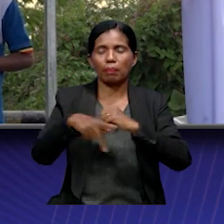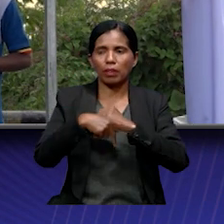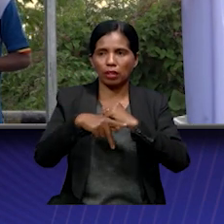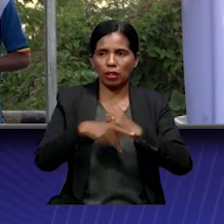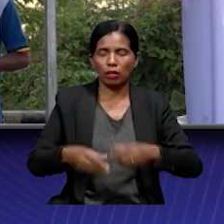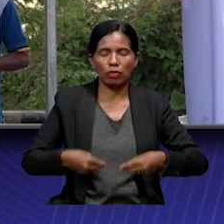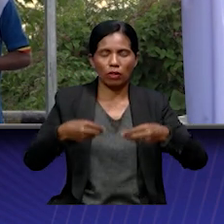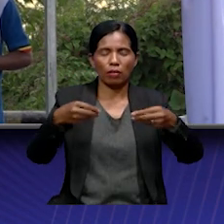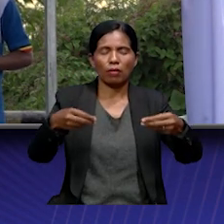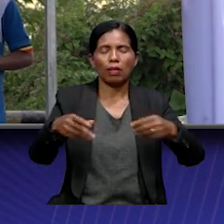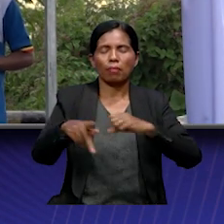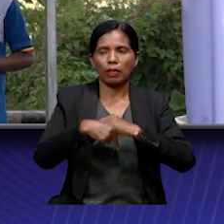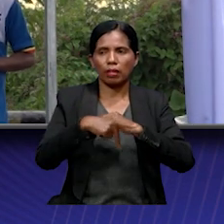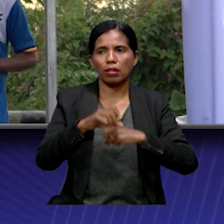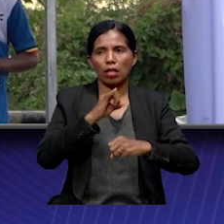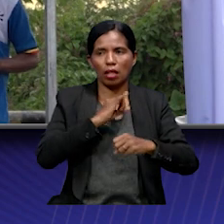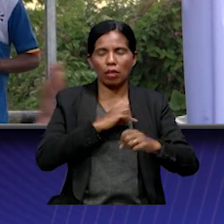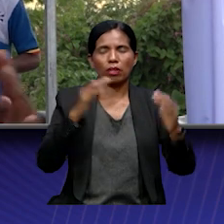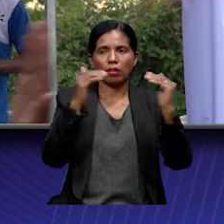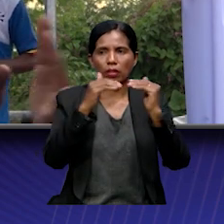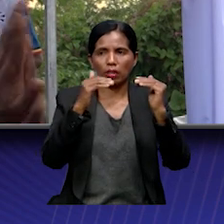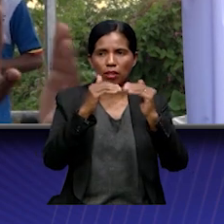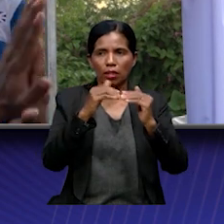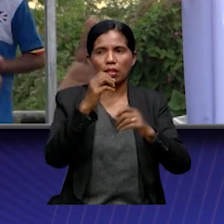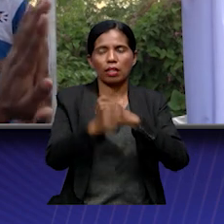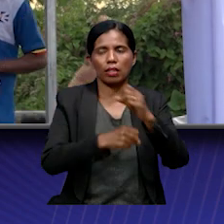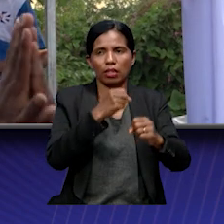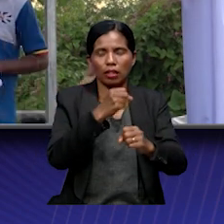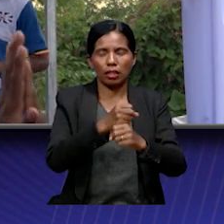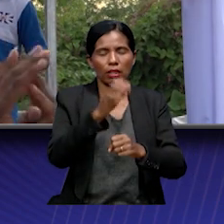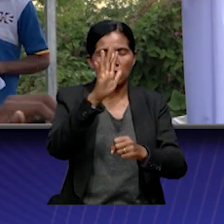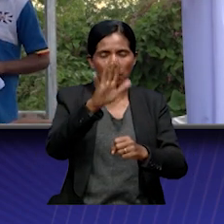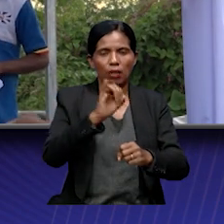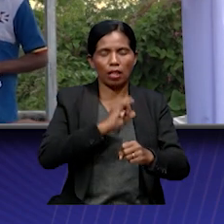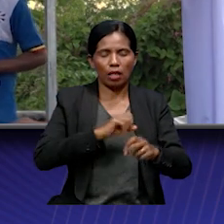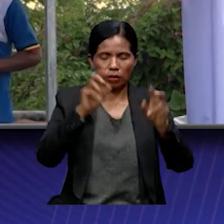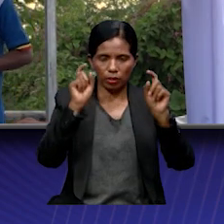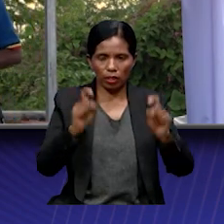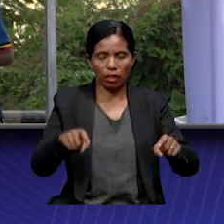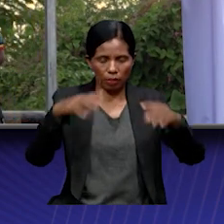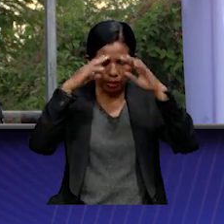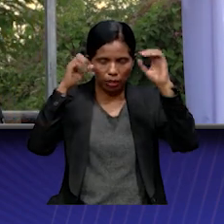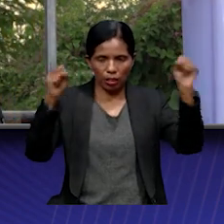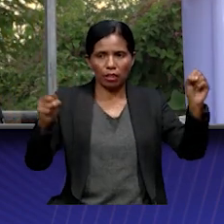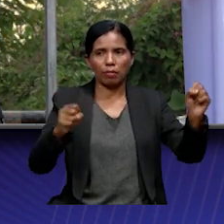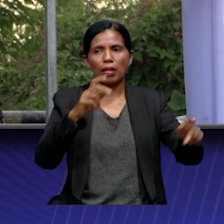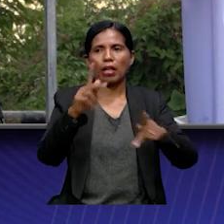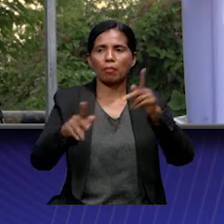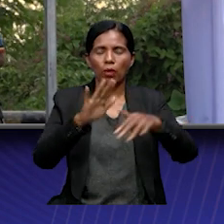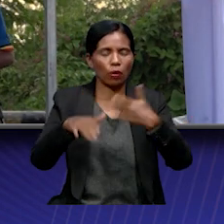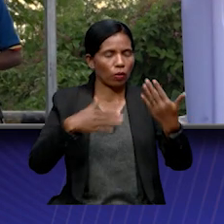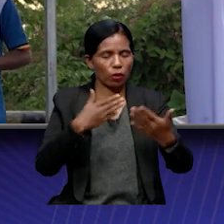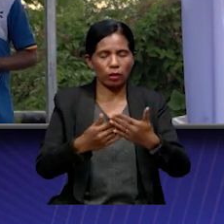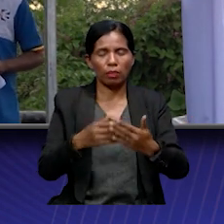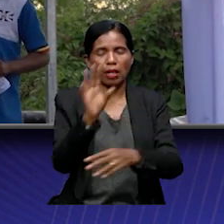entrega fale ba partido para halo congresso ile tina lima how tem que sai presidente ba ema ba ai ba fatu